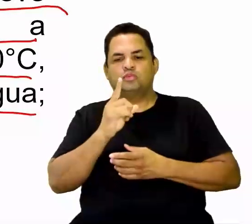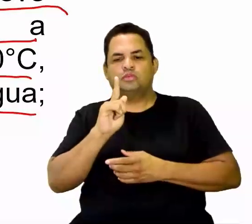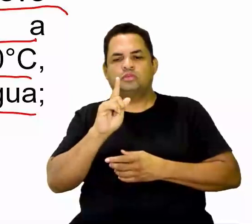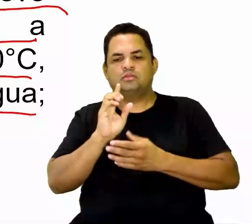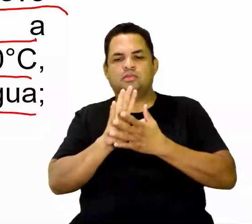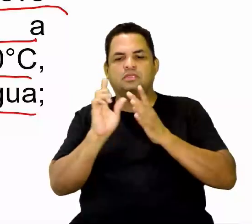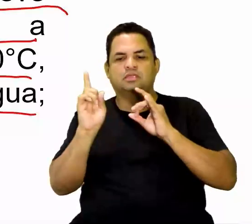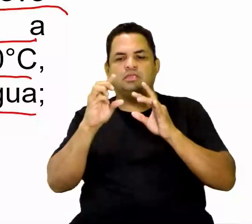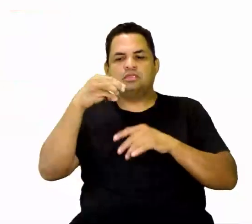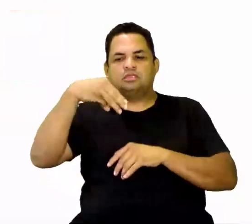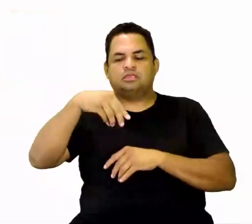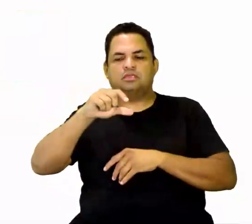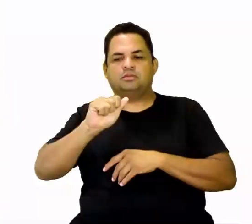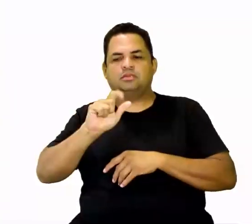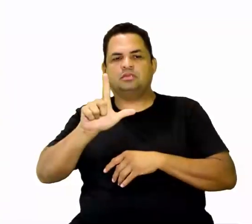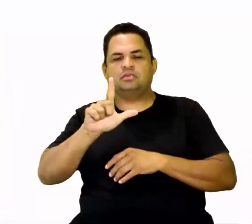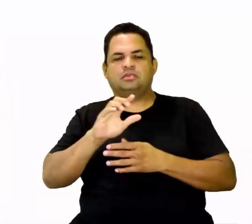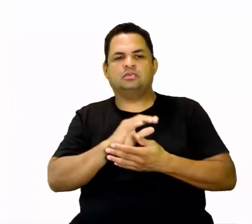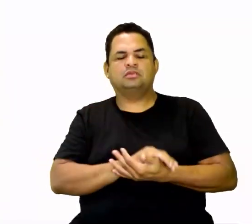Na sequência,